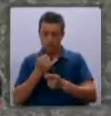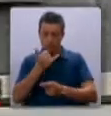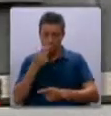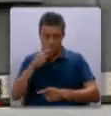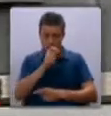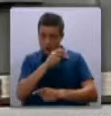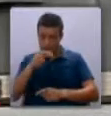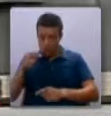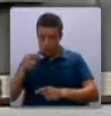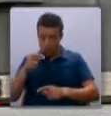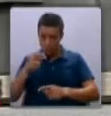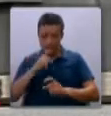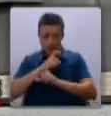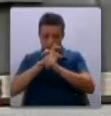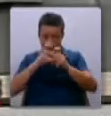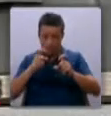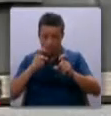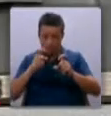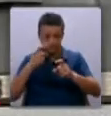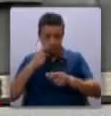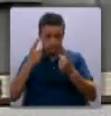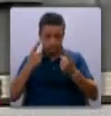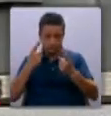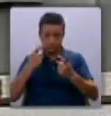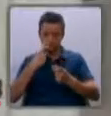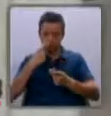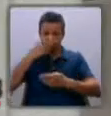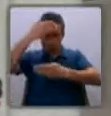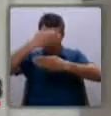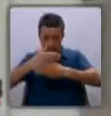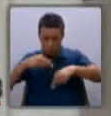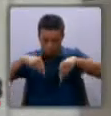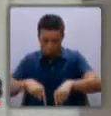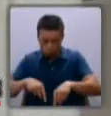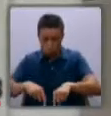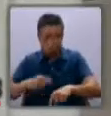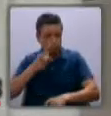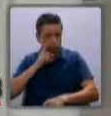mil euros. É recomendada a fixação às paredes ou ao chão. A